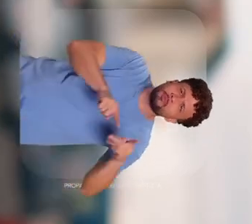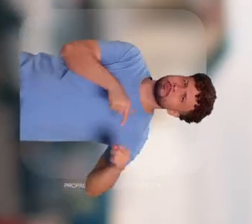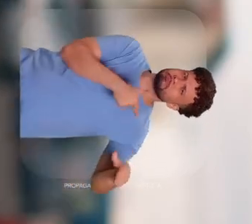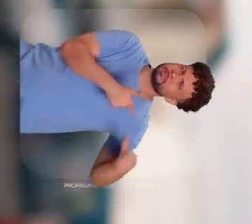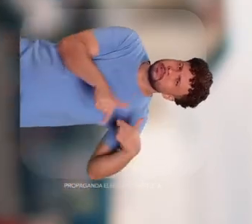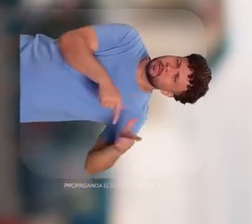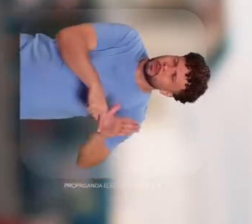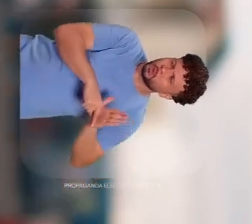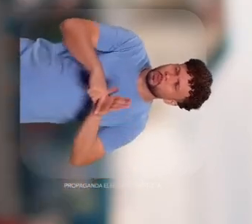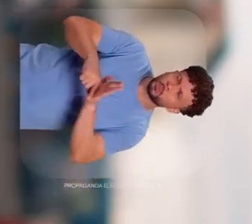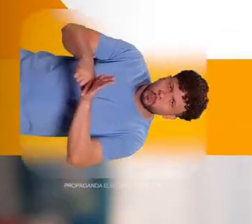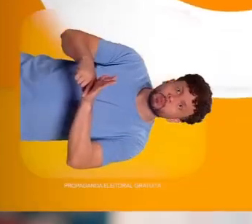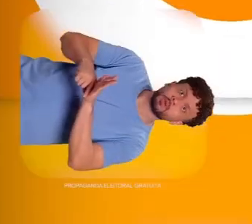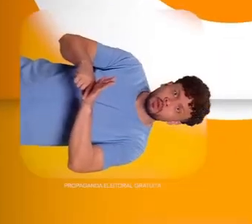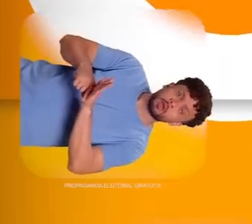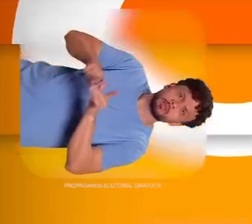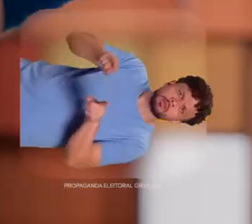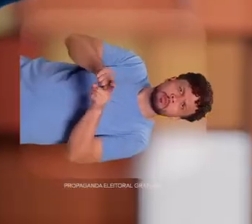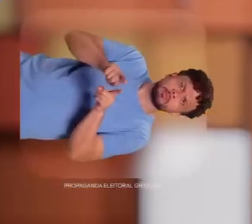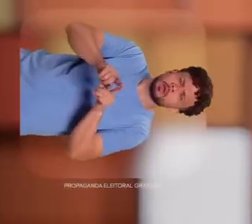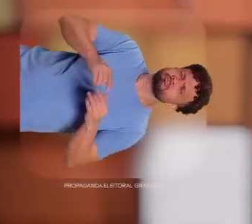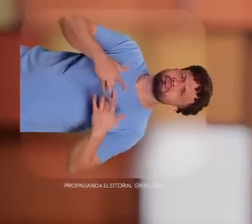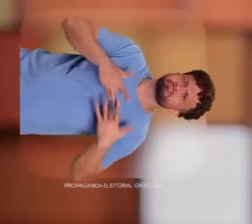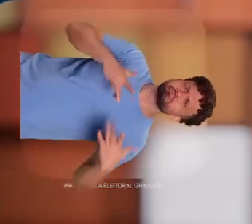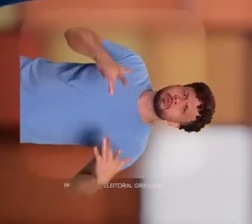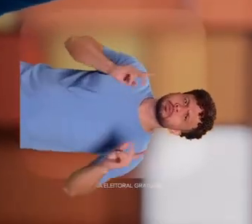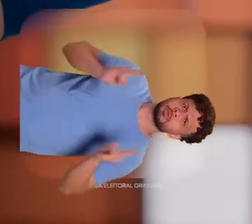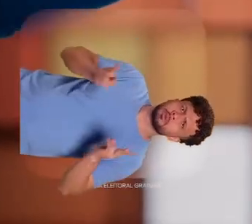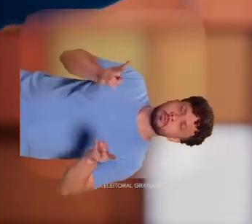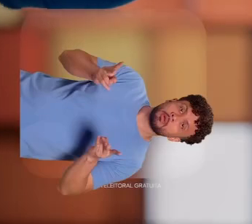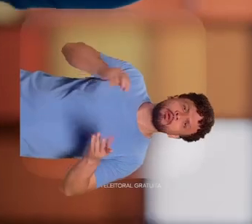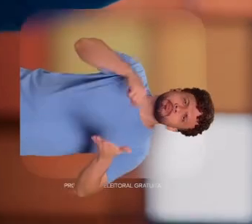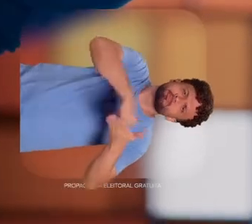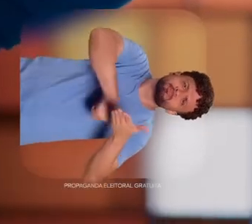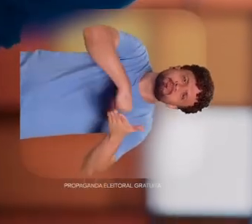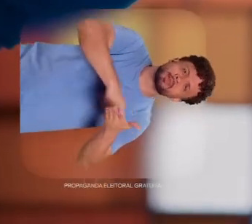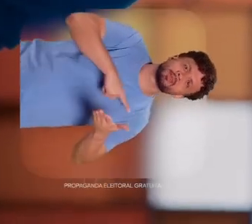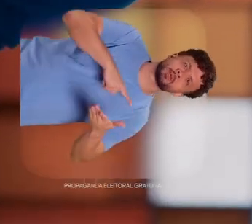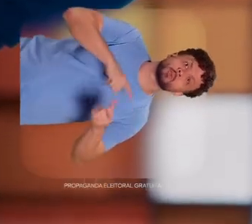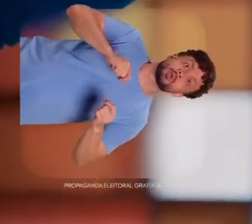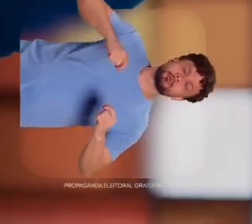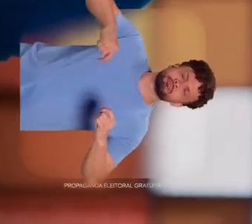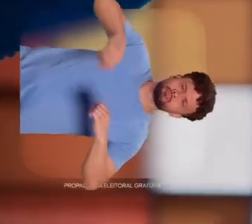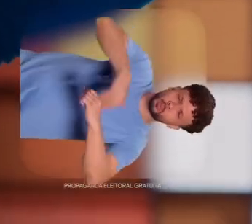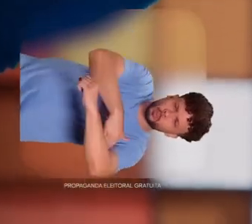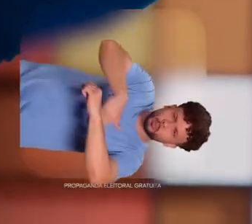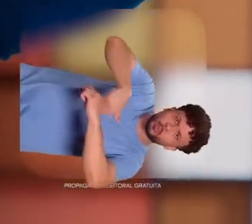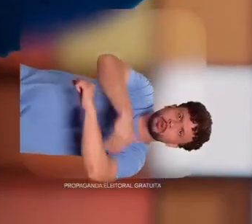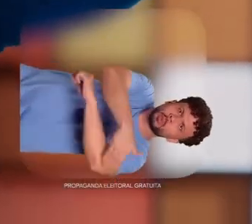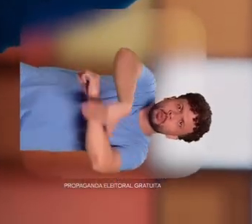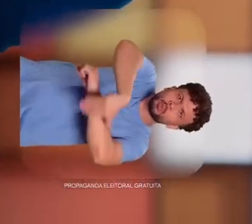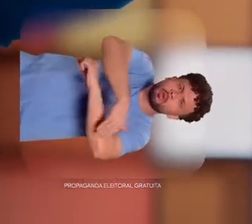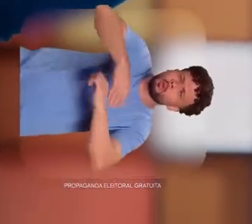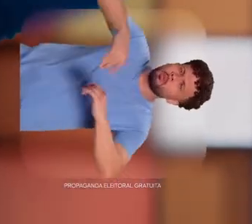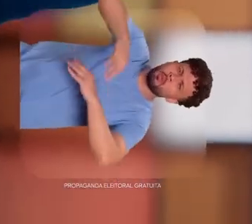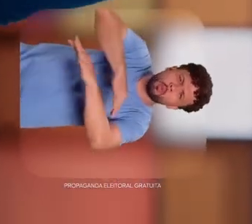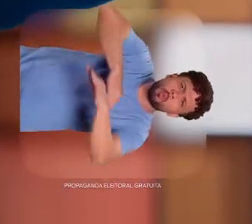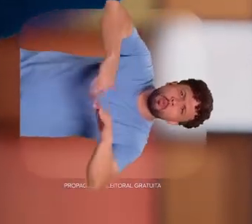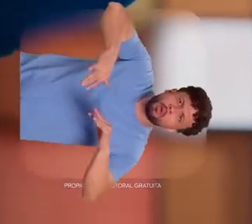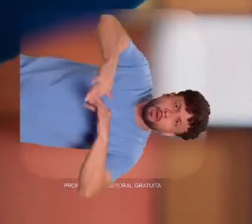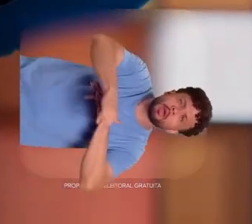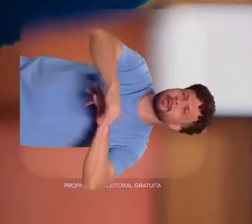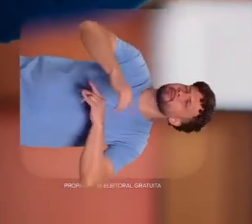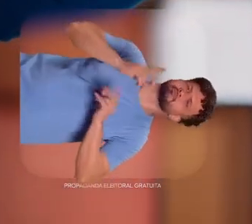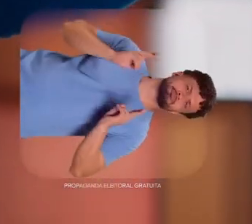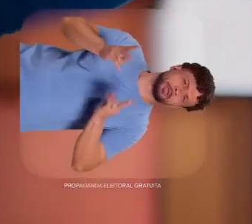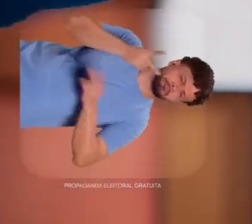povo, né? Que faz as coisas pro povo. Outro desafio que enfrentamos é o da mobilidade urbana. Eu, que rodo a cidade o dia